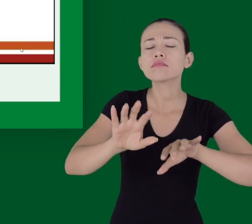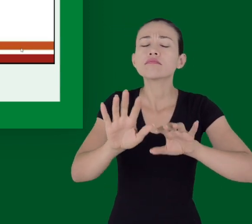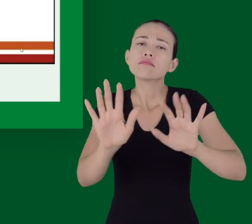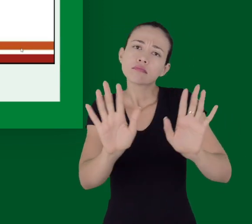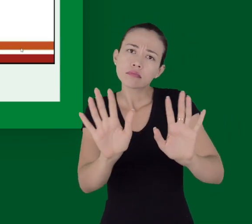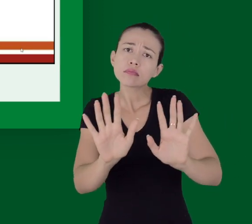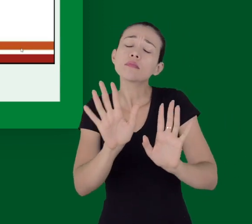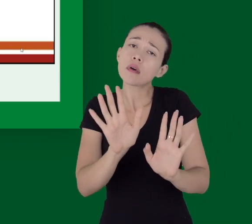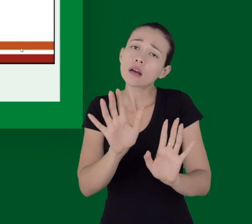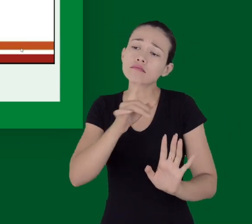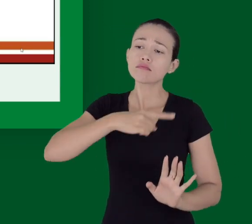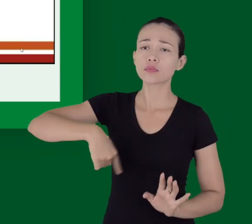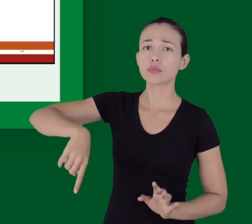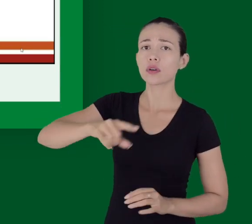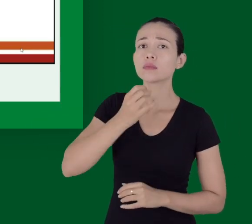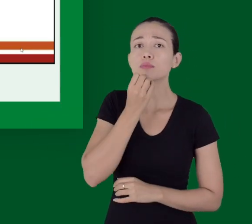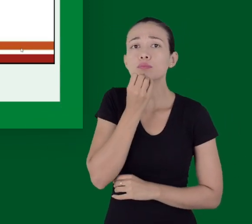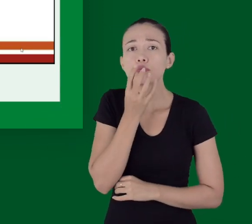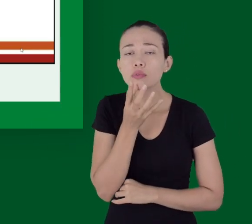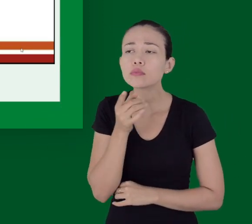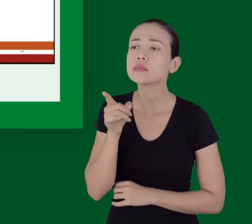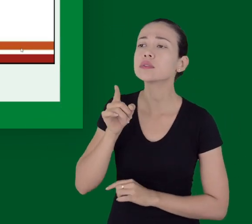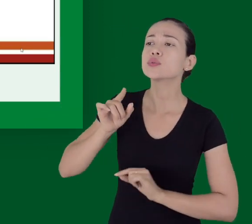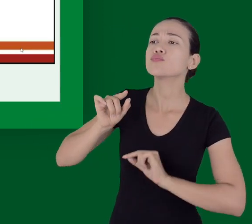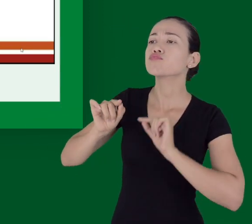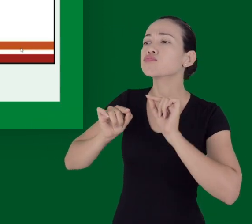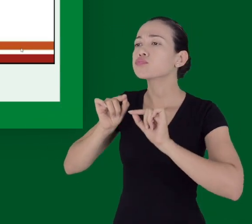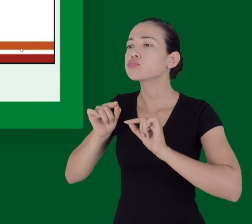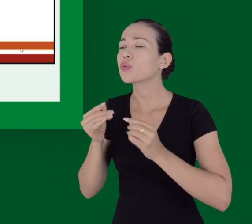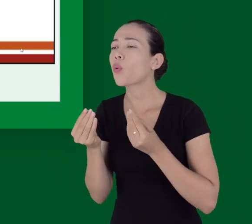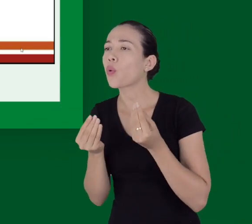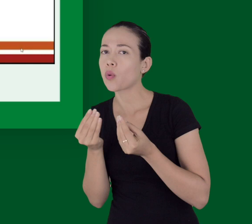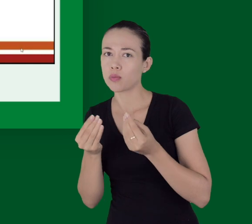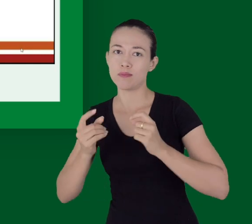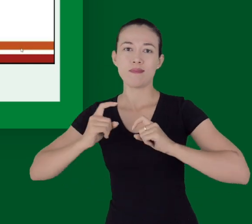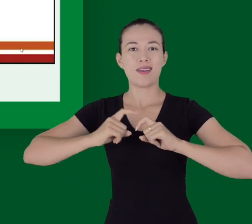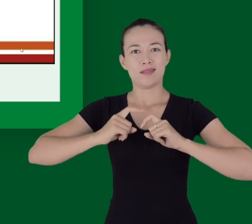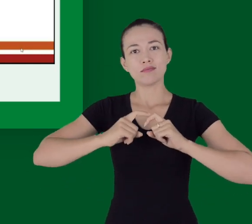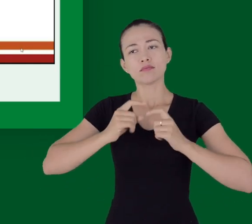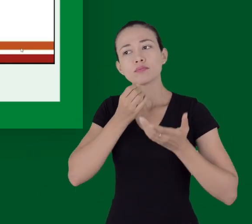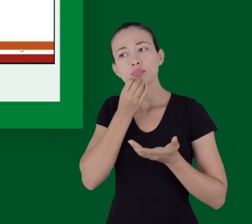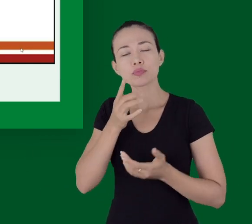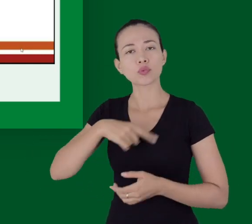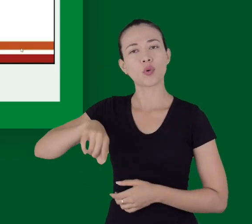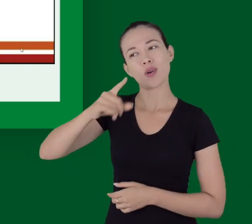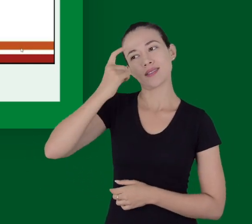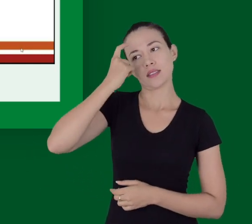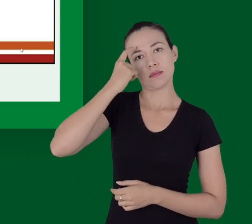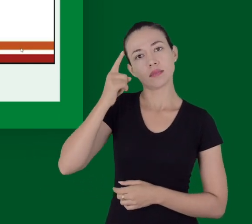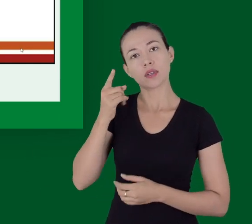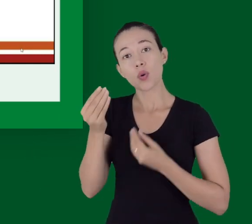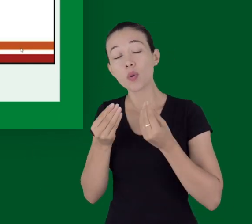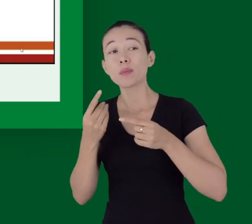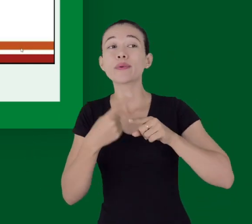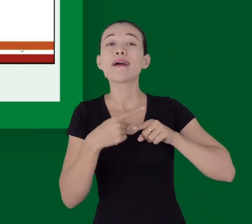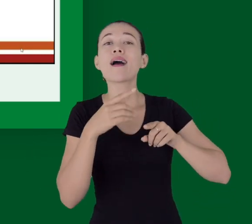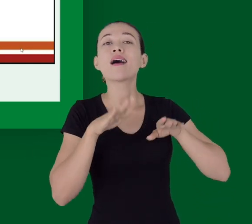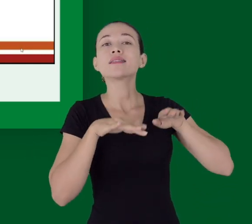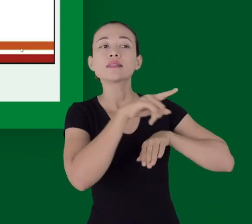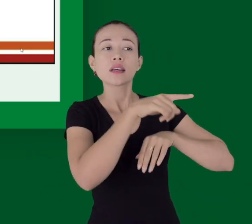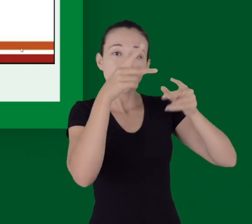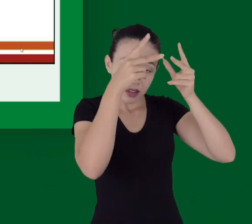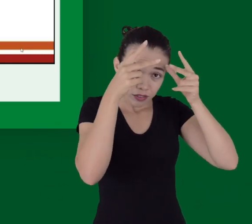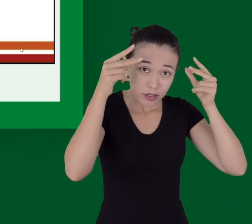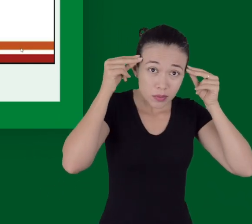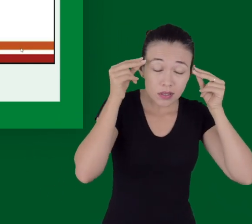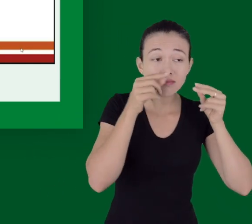eletro, mas é bom saber, mesmo o médico é bom saber, porque às vezes o enfermeiro está ocupado, ou até não lembra como é que faz, então o